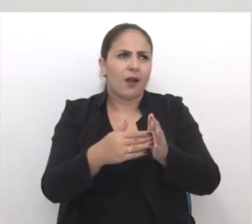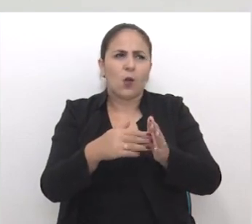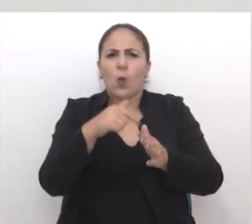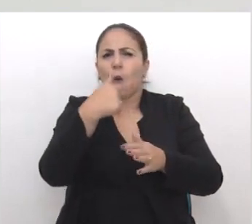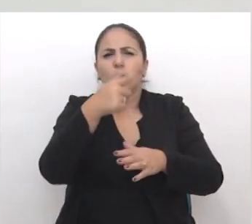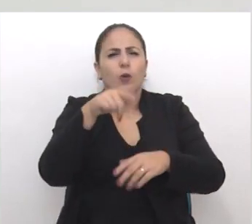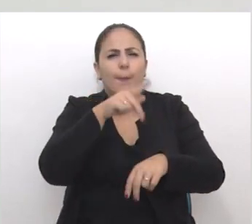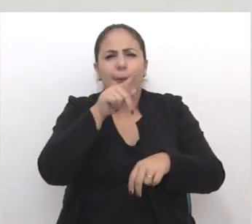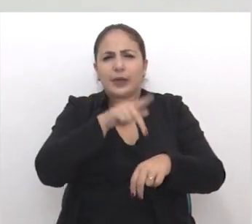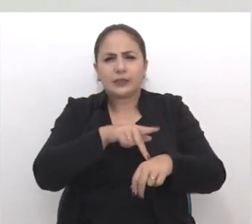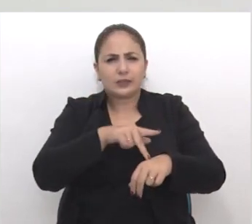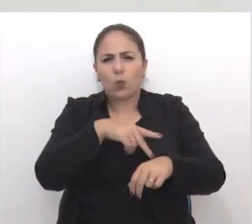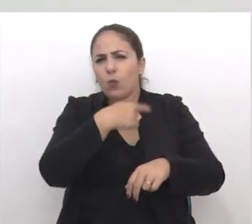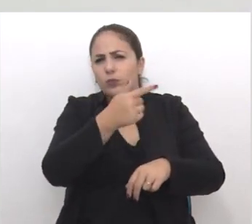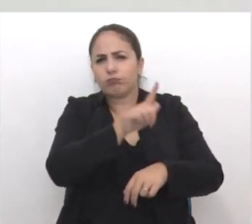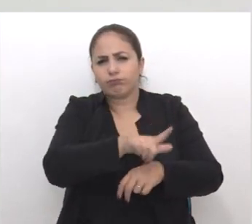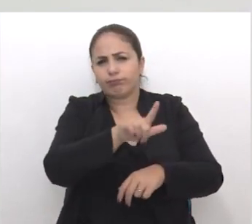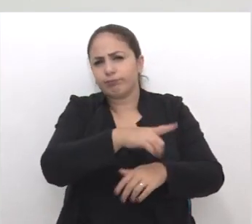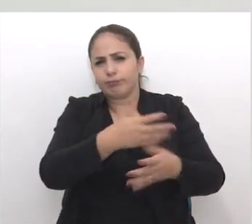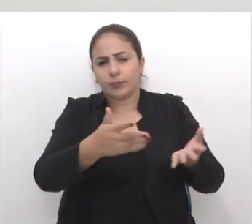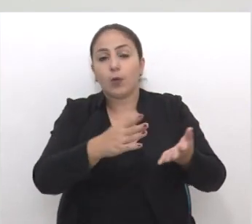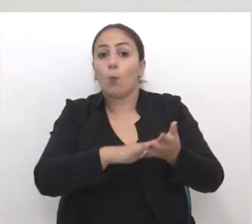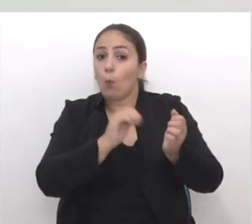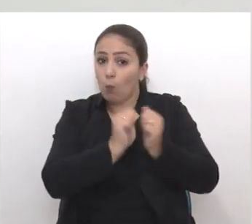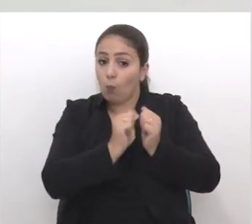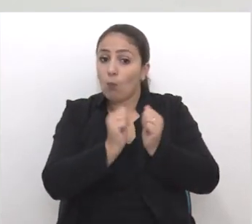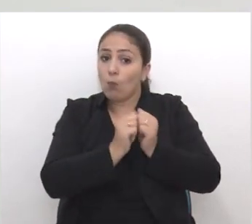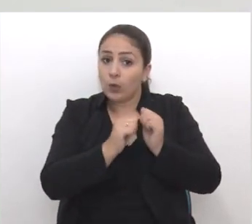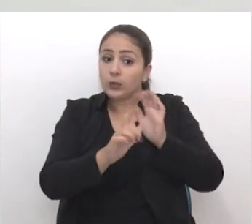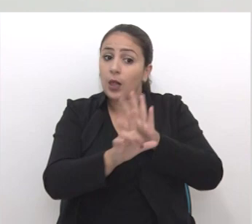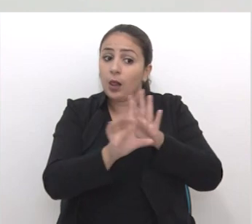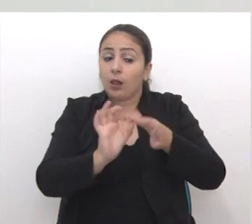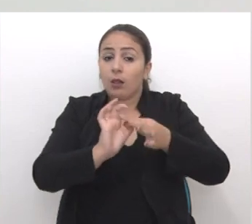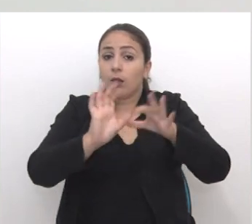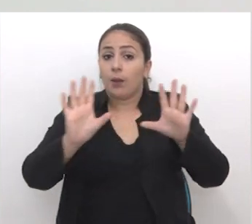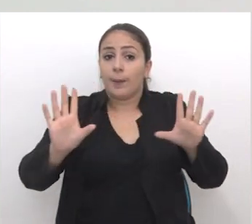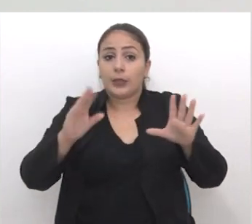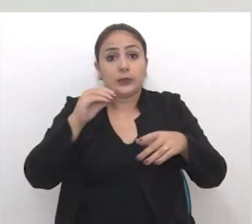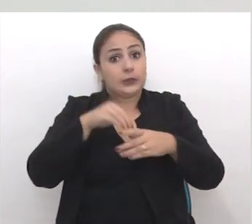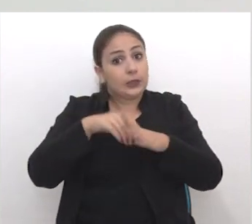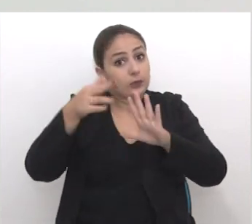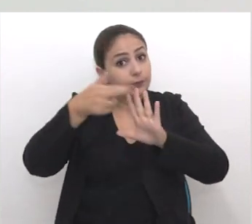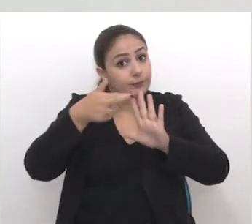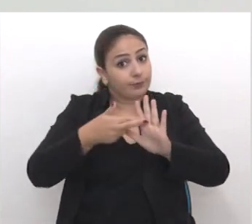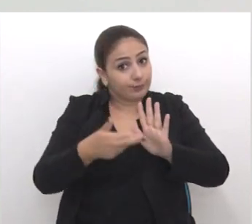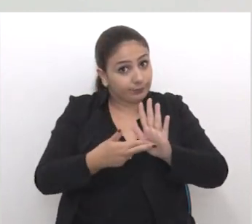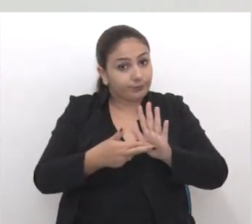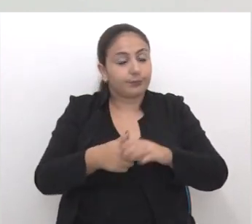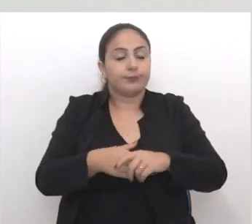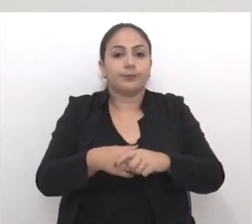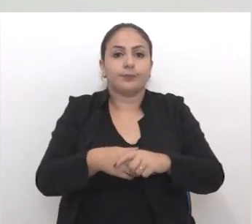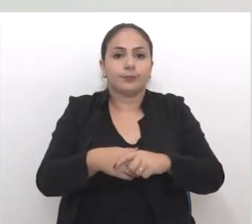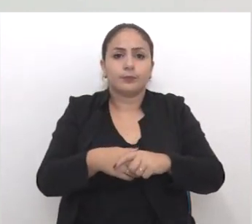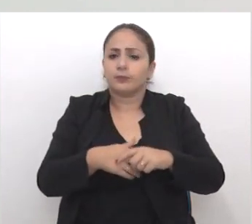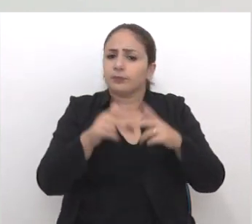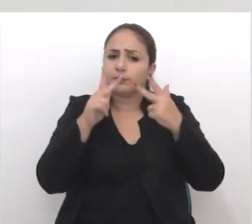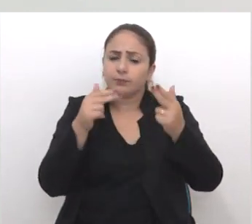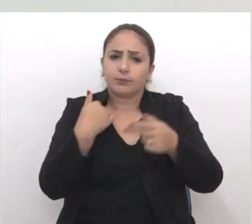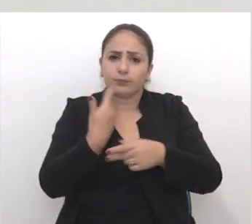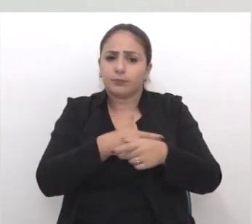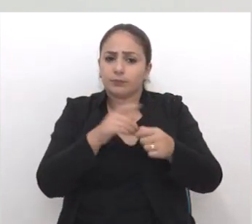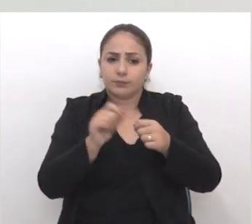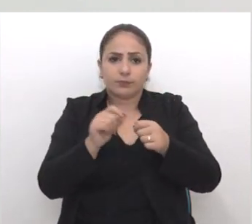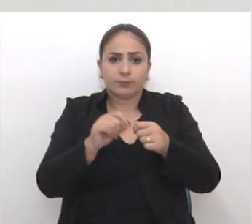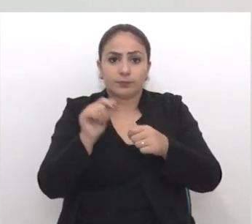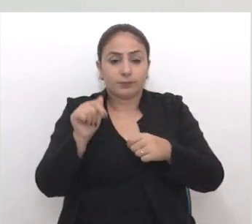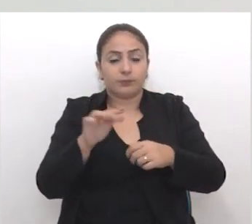Londres, aonde você quiser fora do país, você pode. Tem legislação que permite dentro das regulamentações. E é o que a gente quer